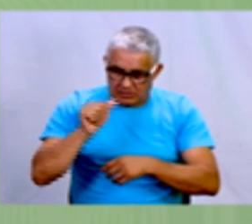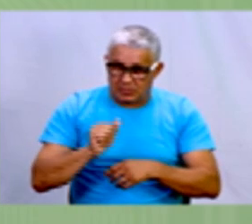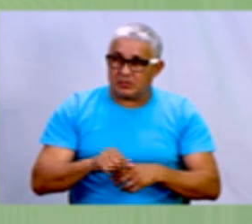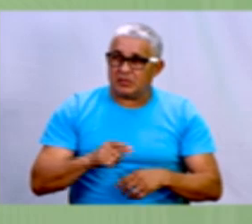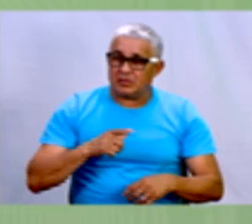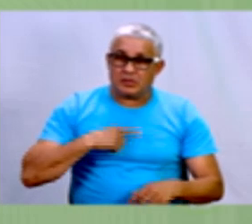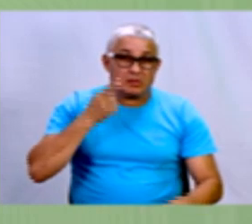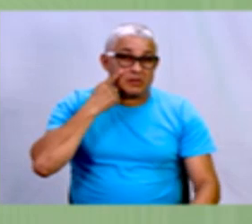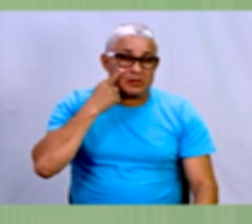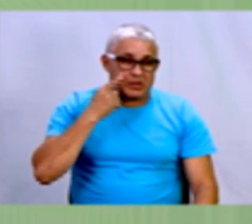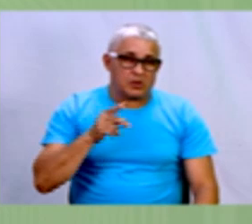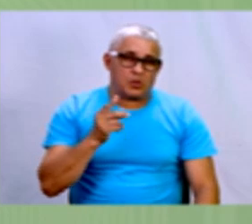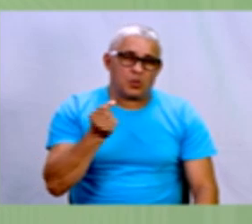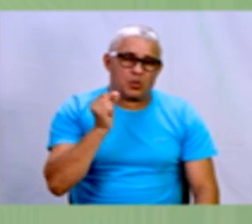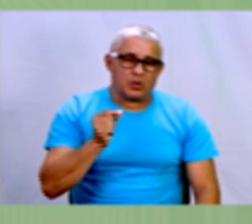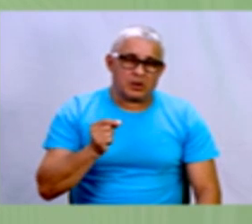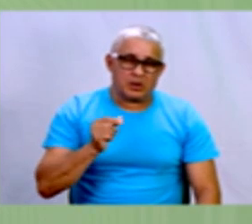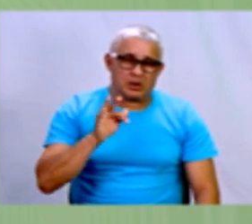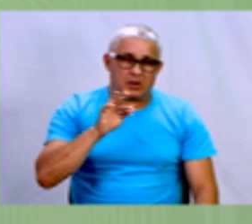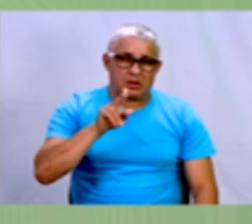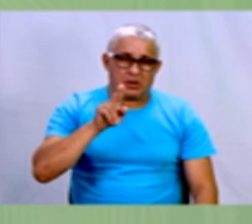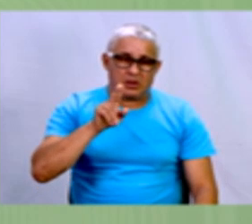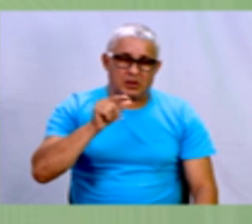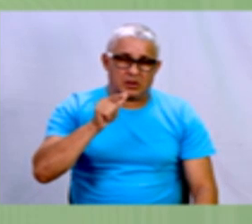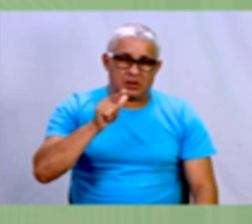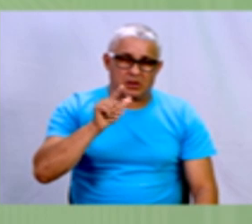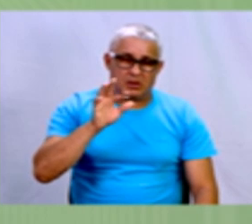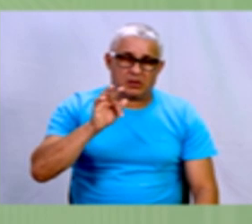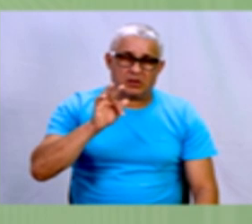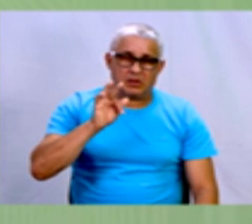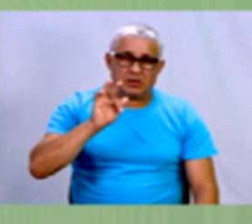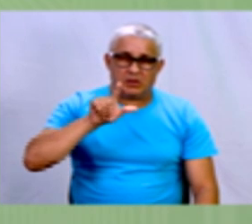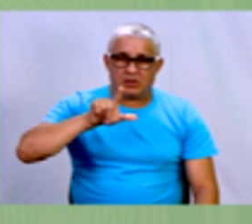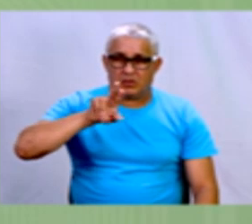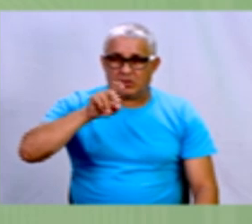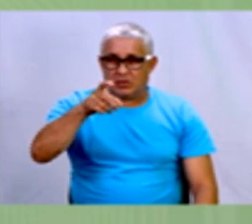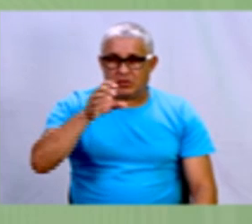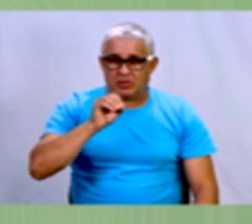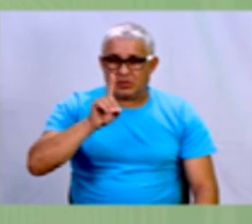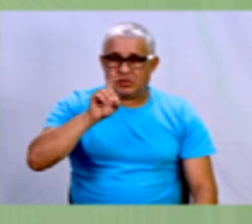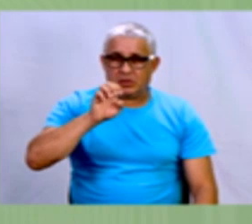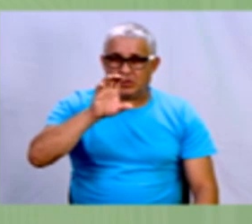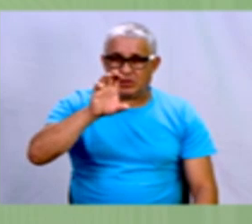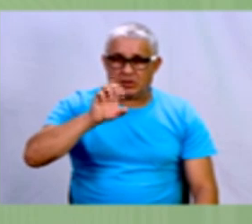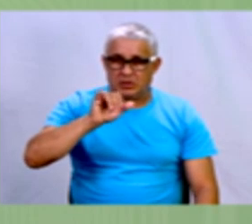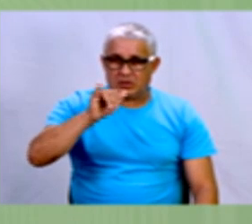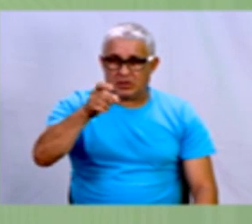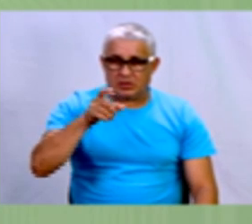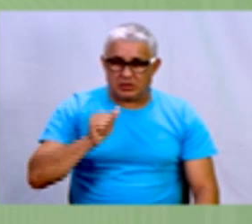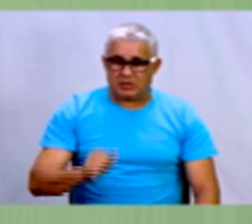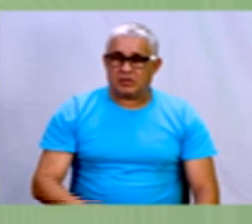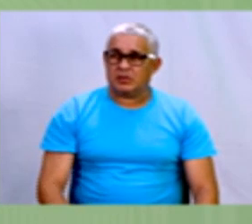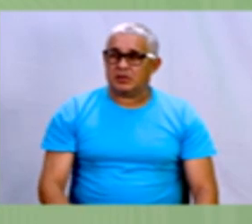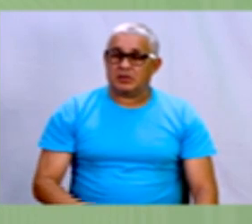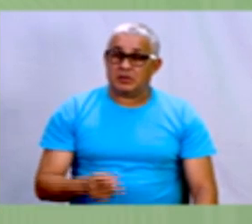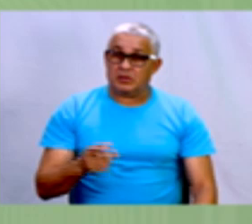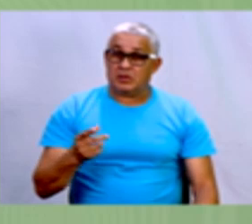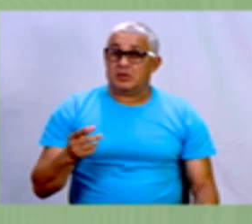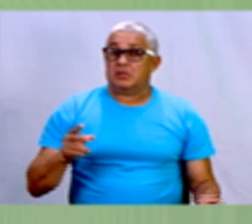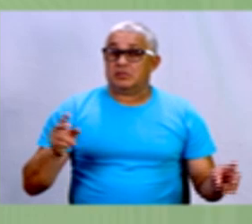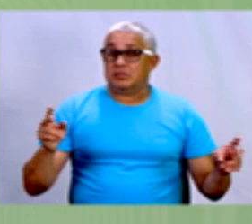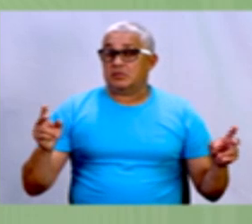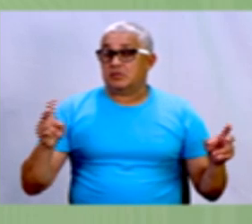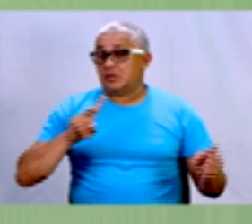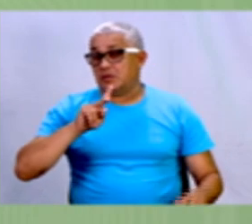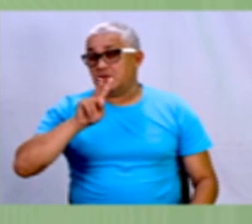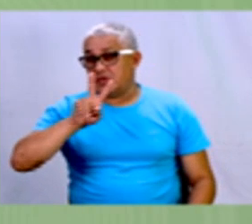Vocês estão vendo que a gente está falando de fluxo de caixa, né? A gente começou a falar disso na aula passada e quando a gente está falando do valor presente líquido, está